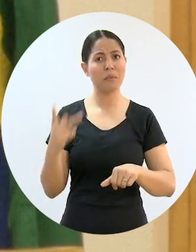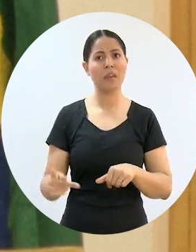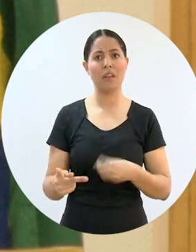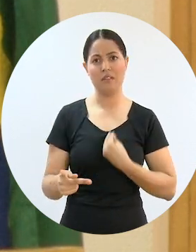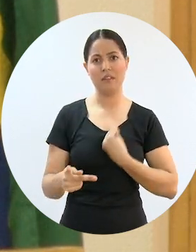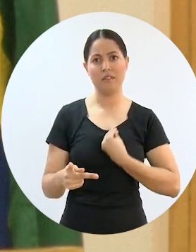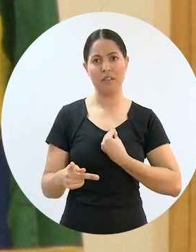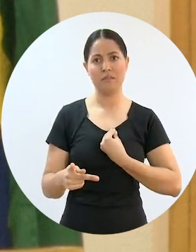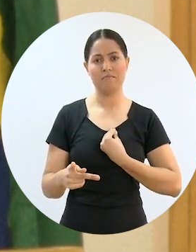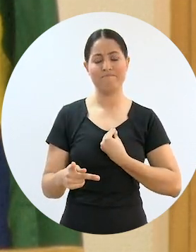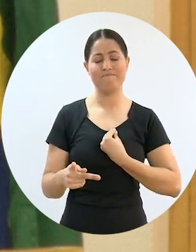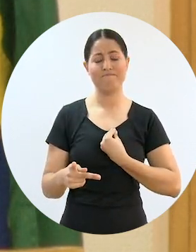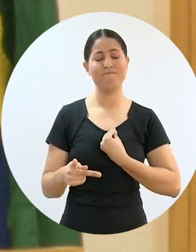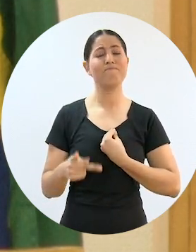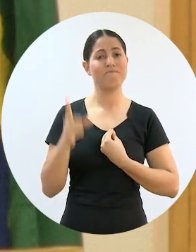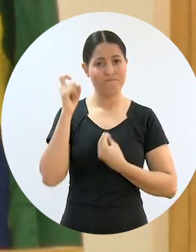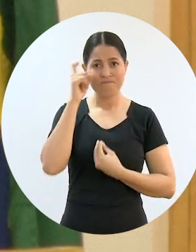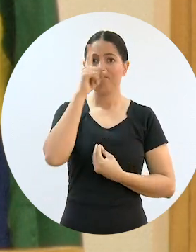do seu tempo,